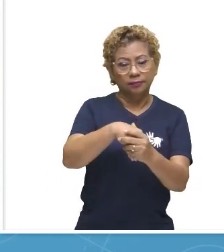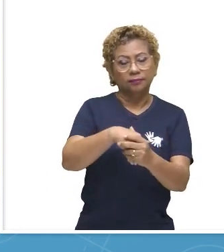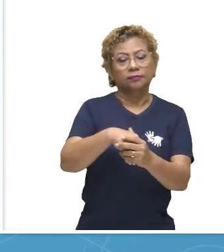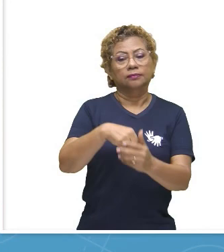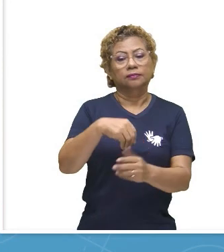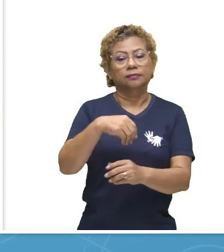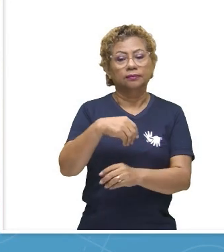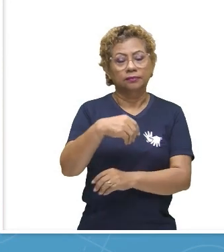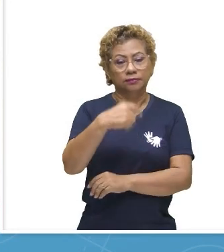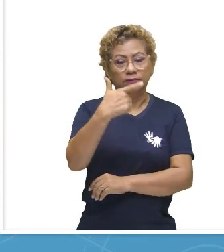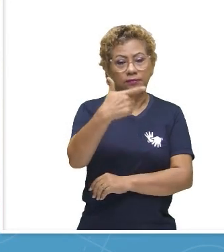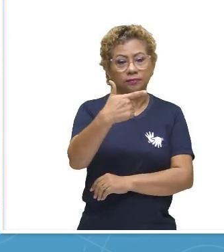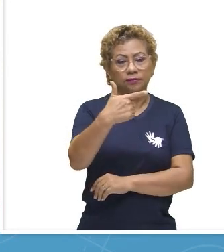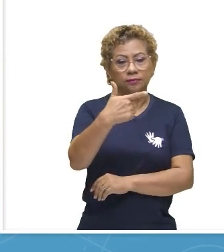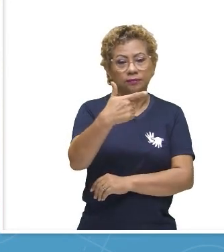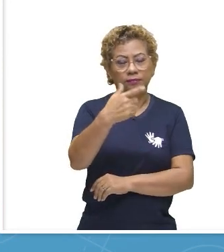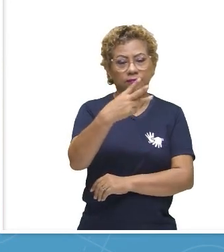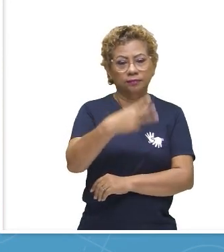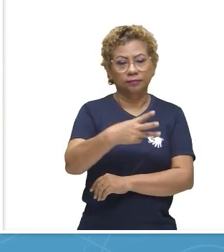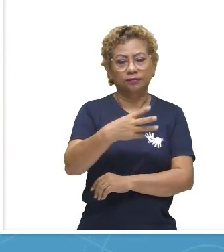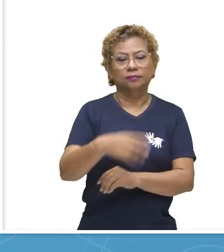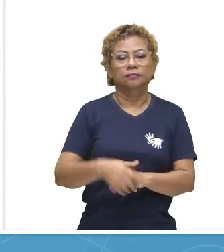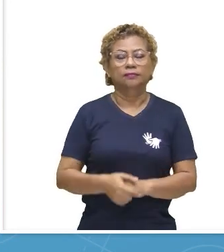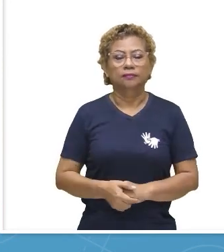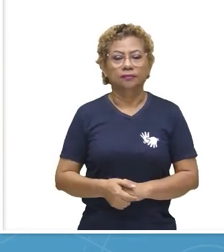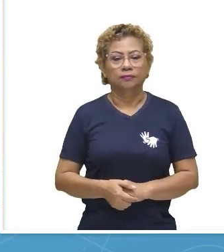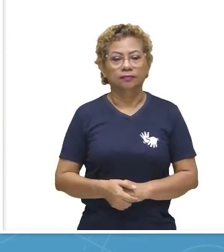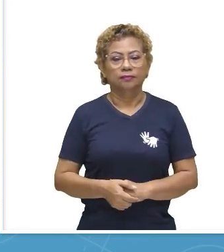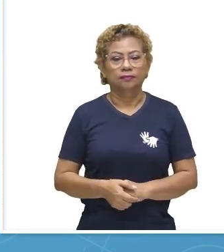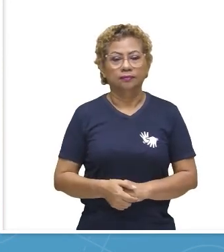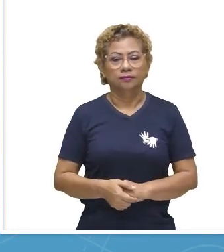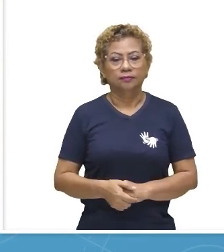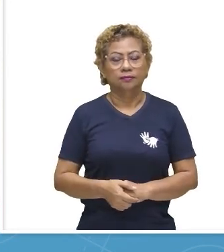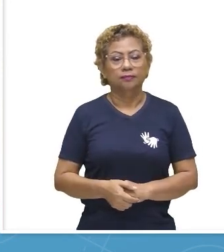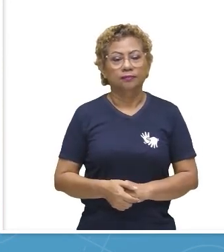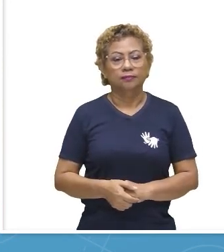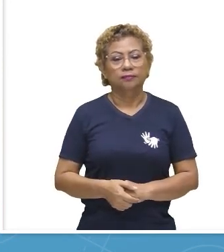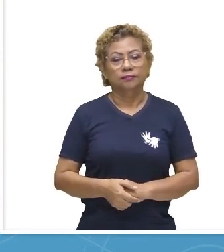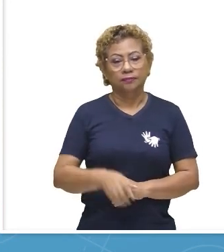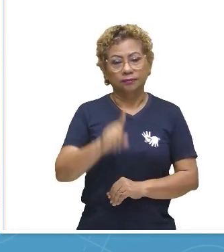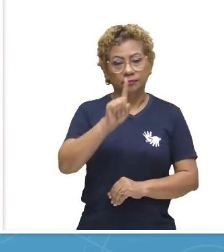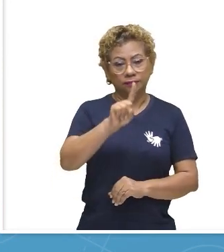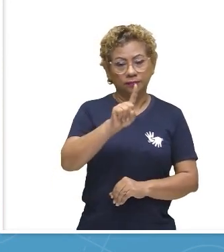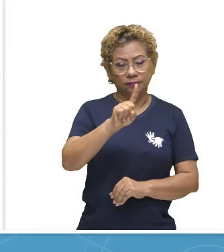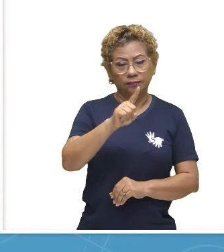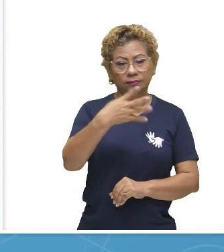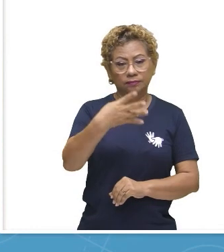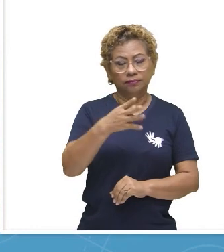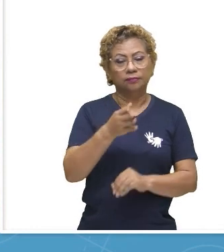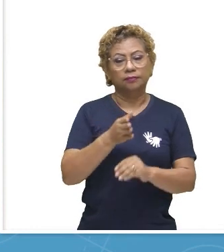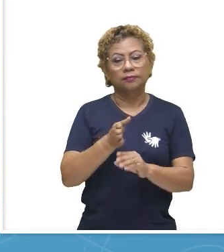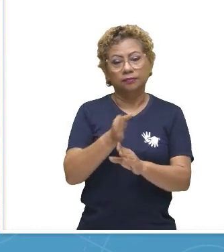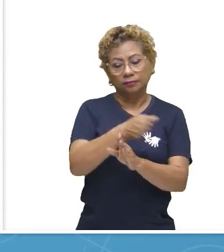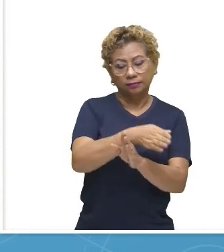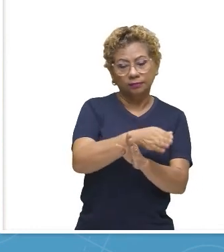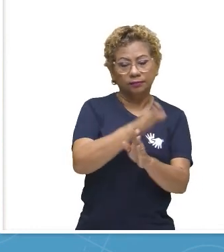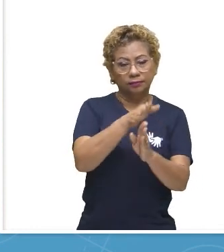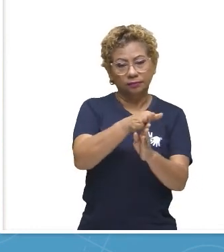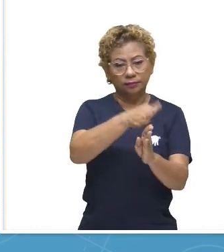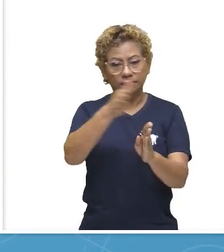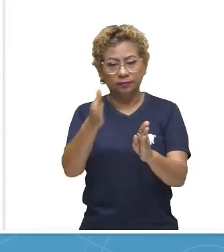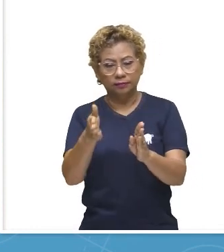3, né? E os de fora, 1 e 4, ok? Agora os